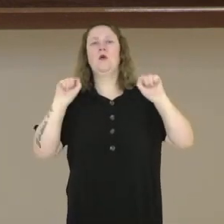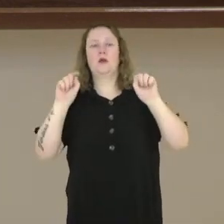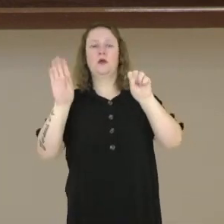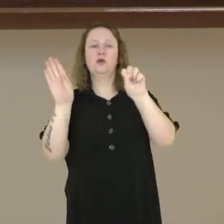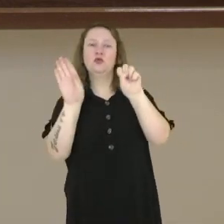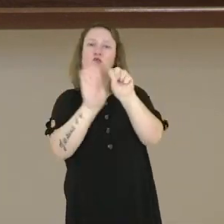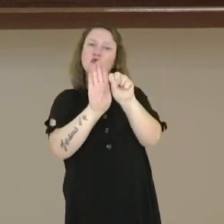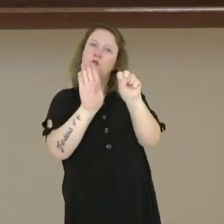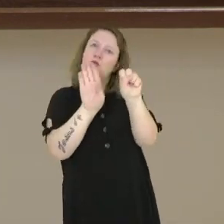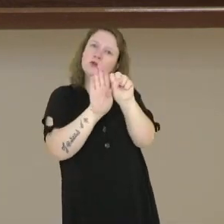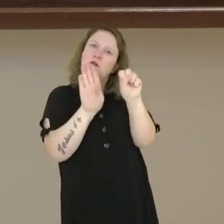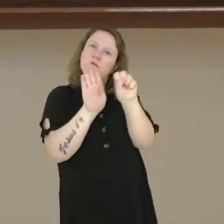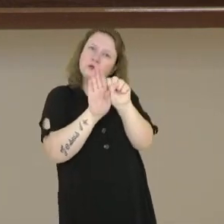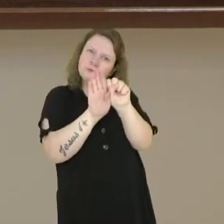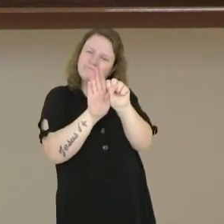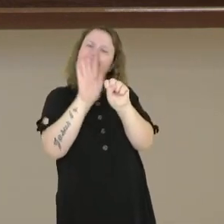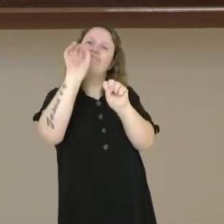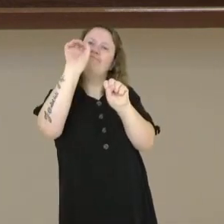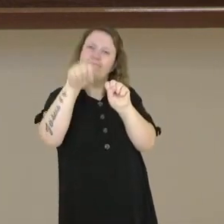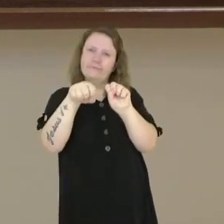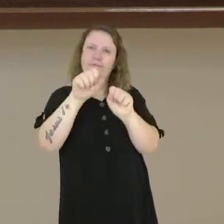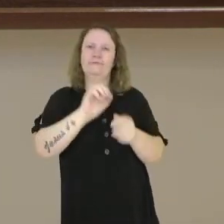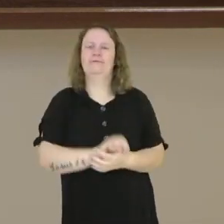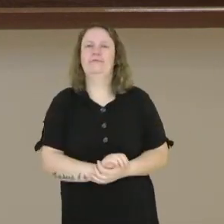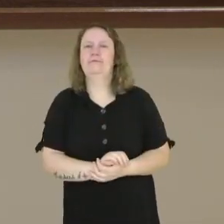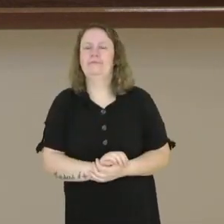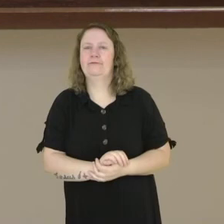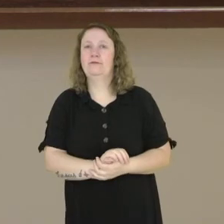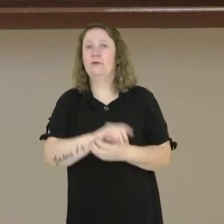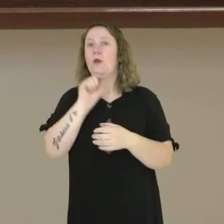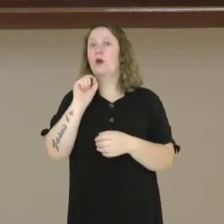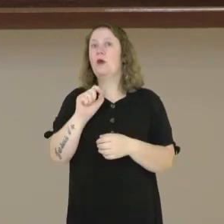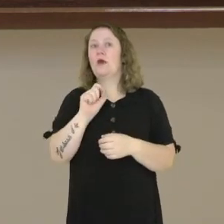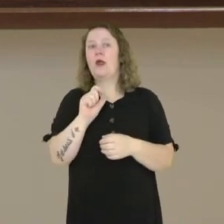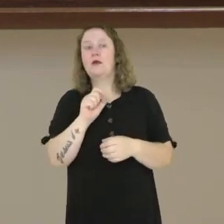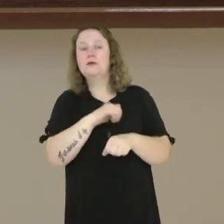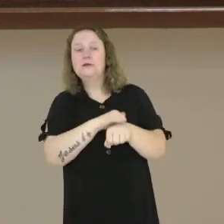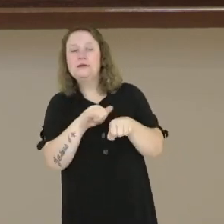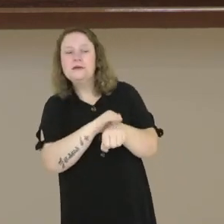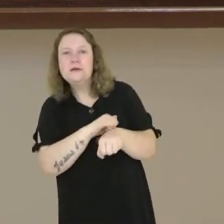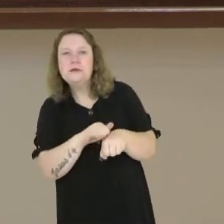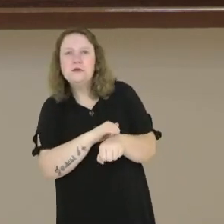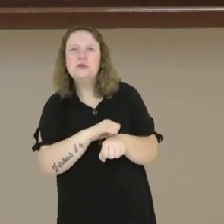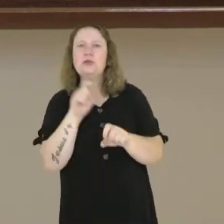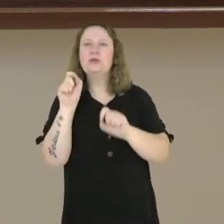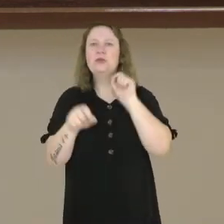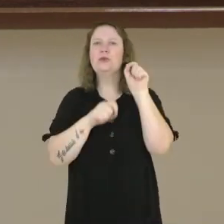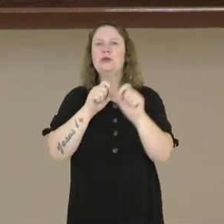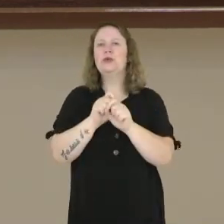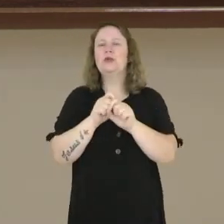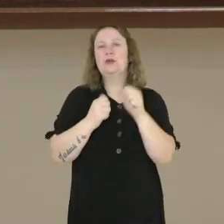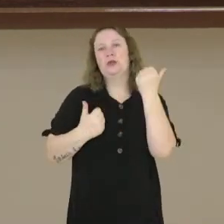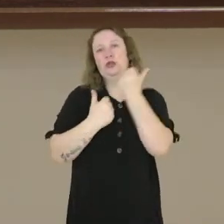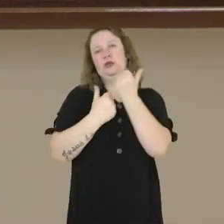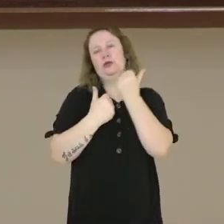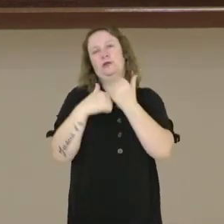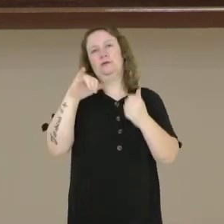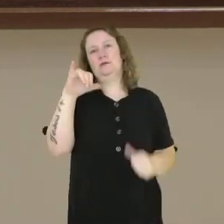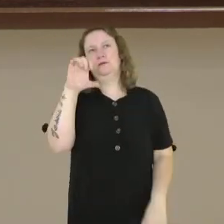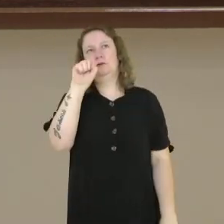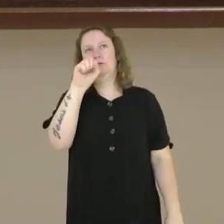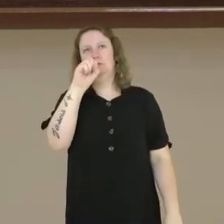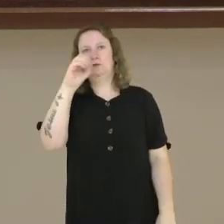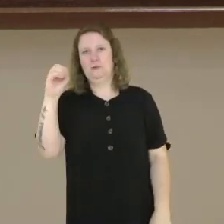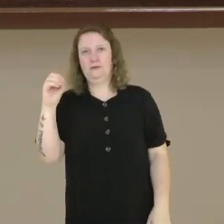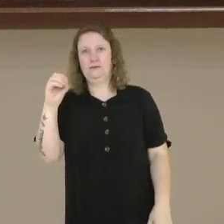o truque básico para as orações subordinadas substantivas é eu substituí-la por isso, tá? Na